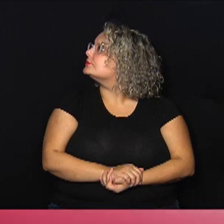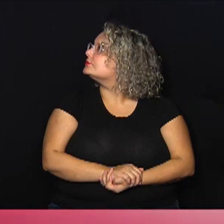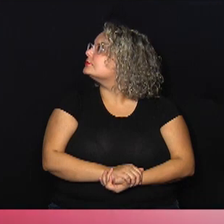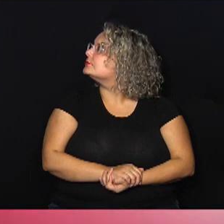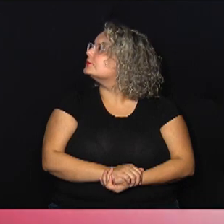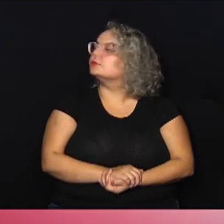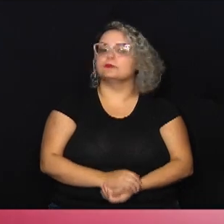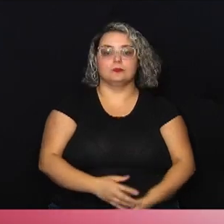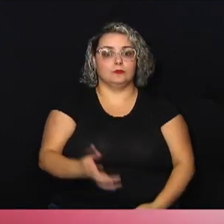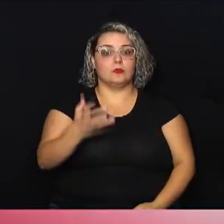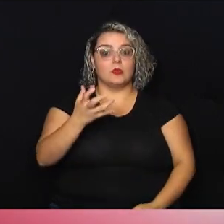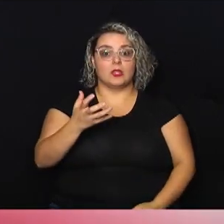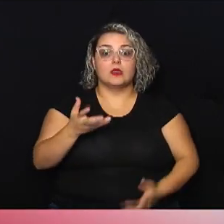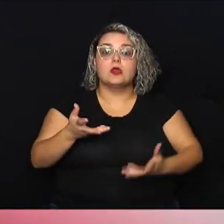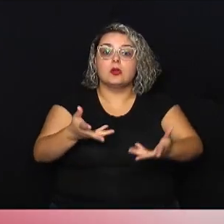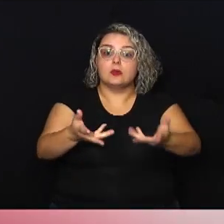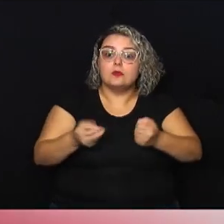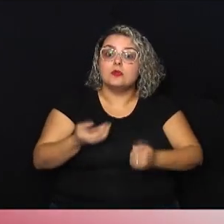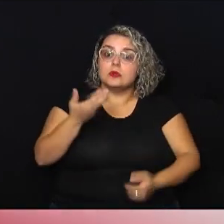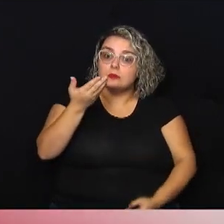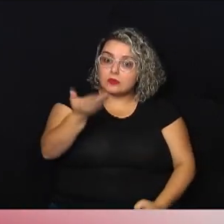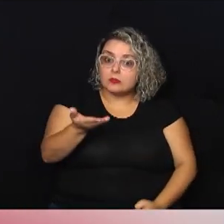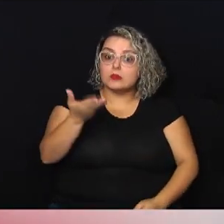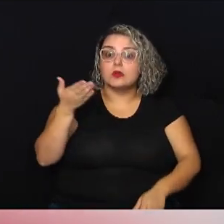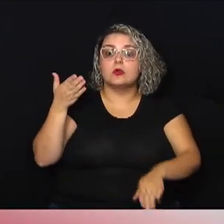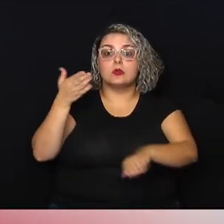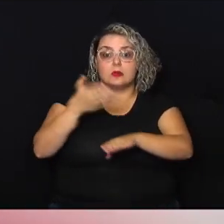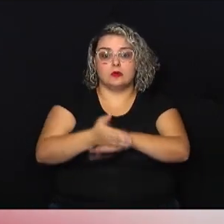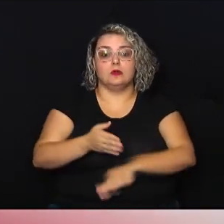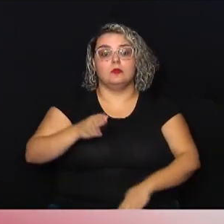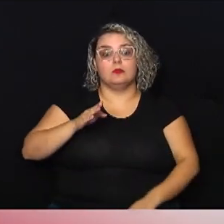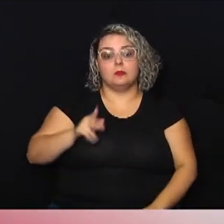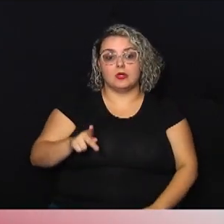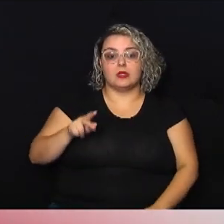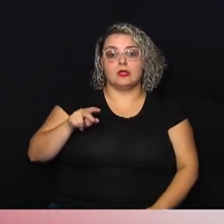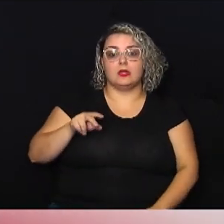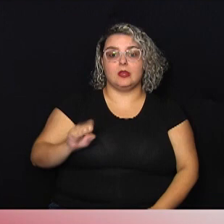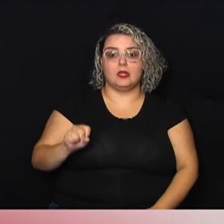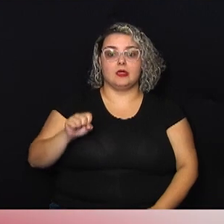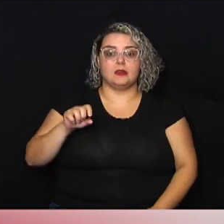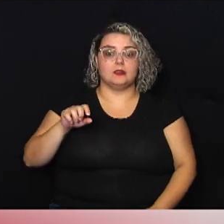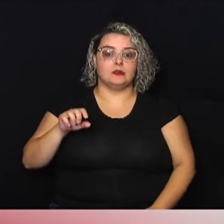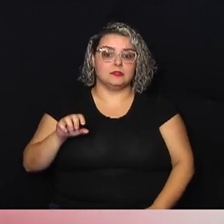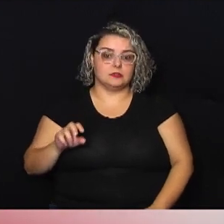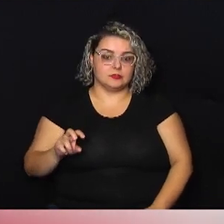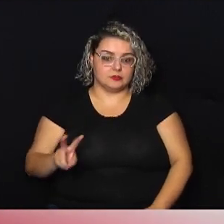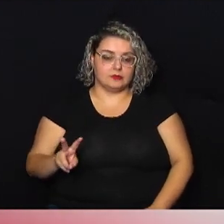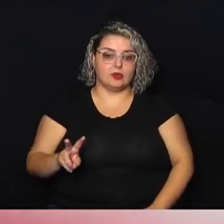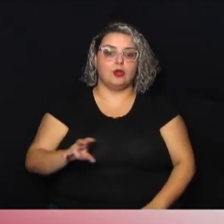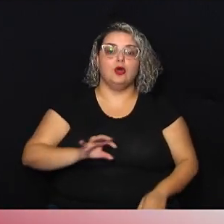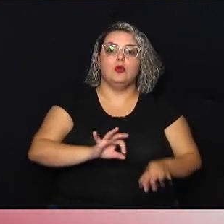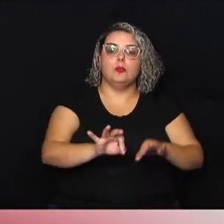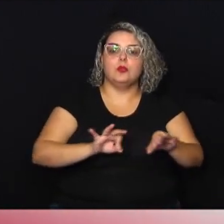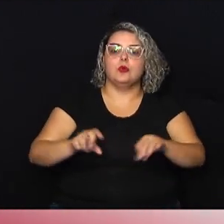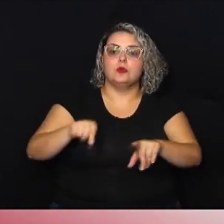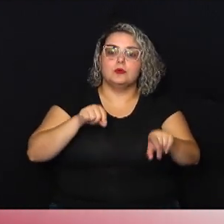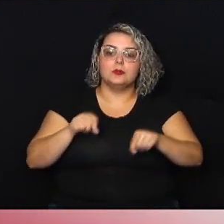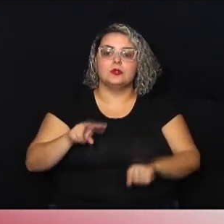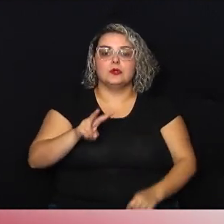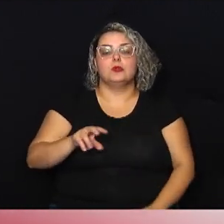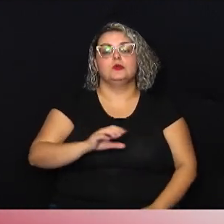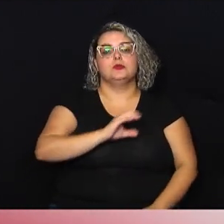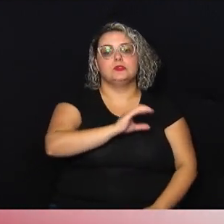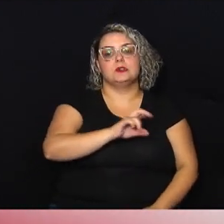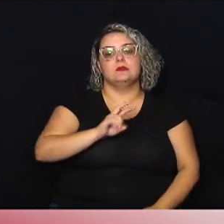Eu gostaria de te convidar para participar do PSV, Programa de Seleção de Voluntários, do CVV, do Posto